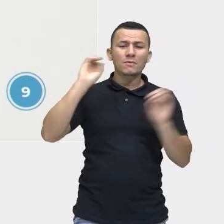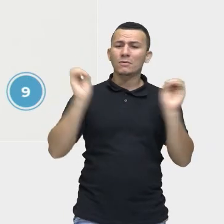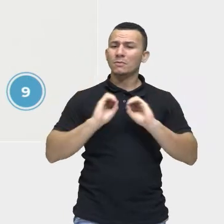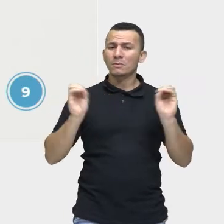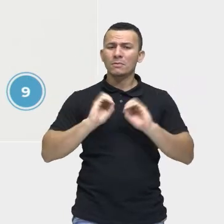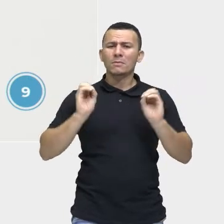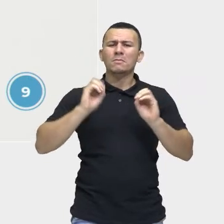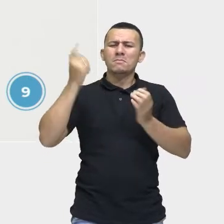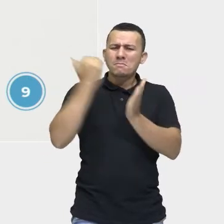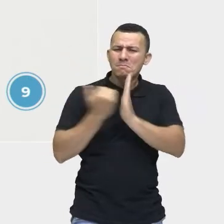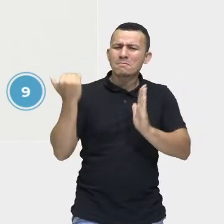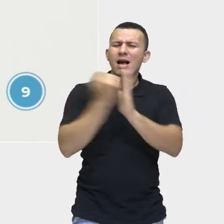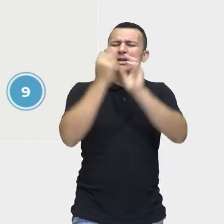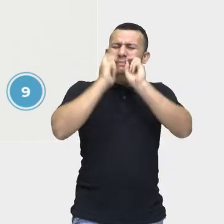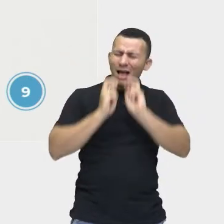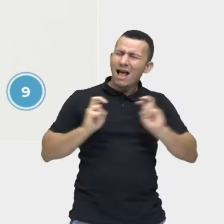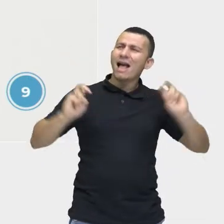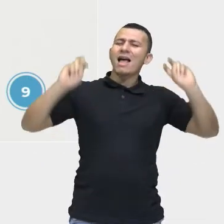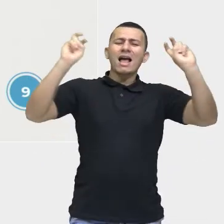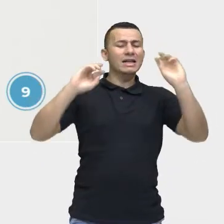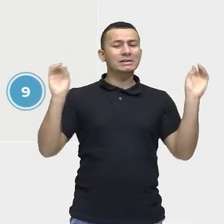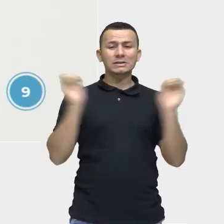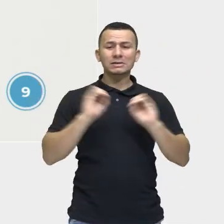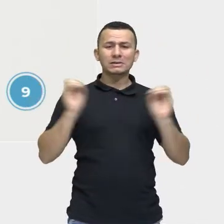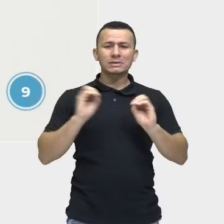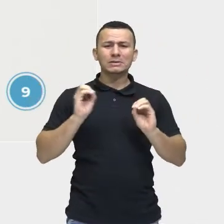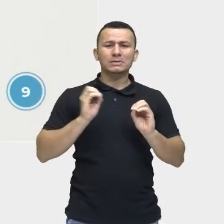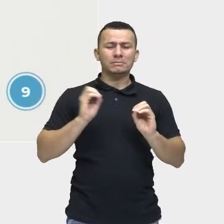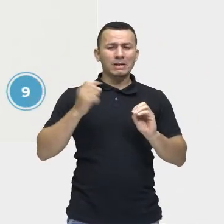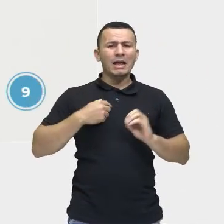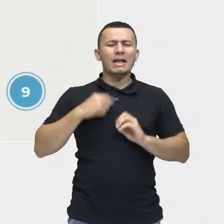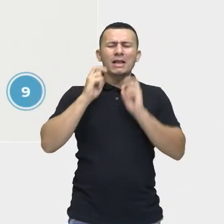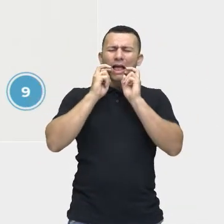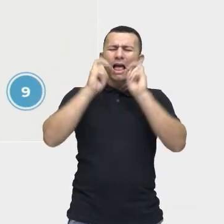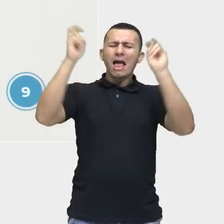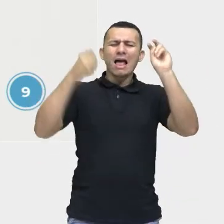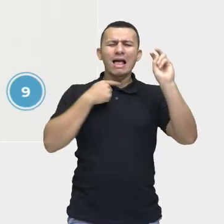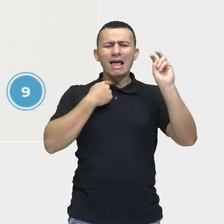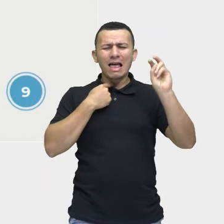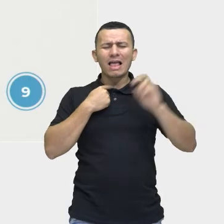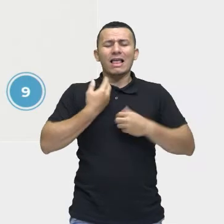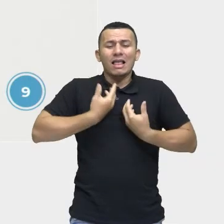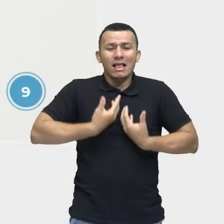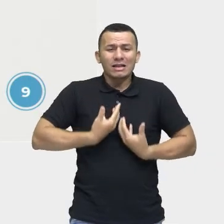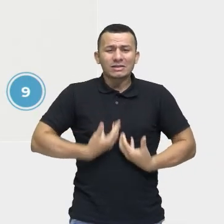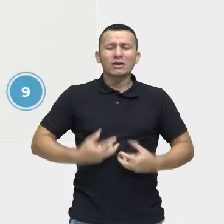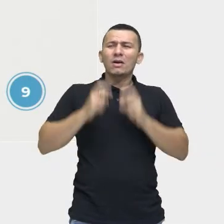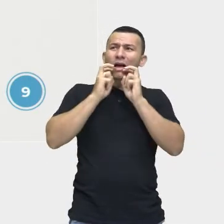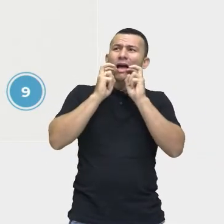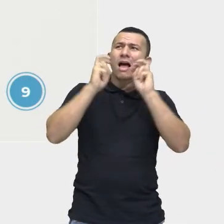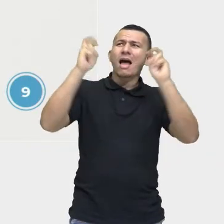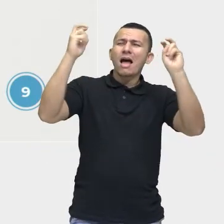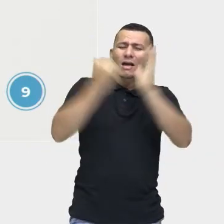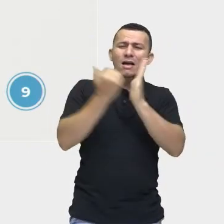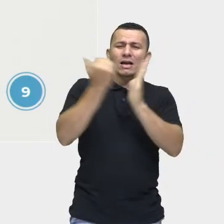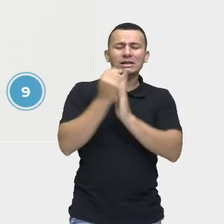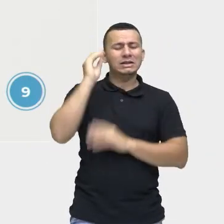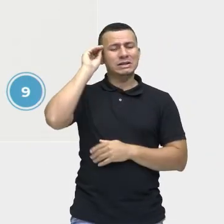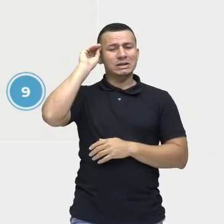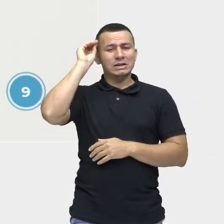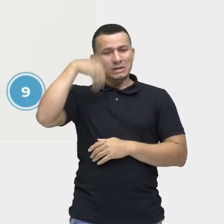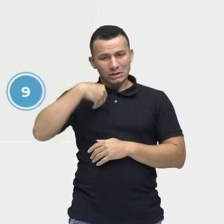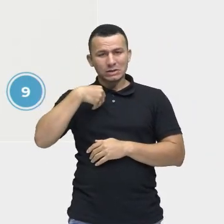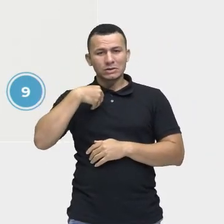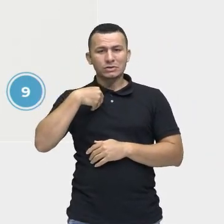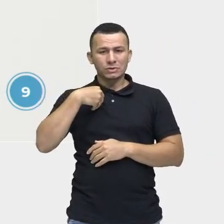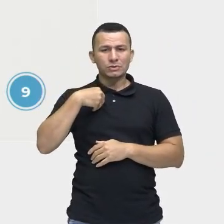Gritou mais forte, ninguém veio. Enrouqueceu de gritar, cansou de esbravejar, desistiu com a